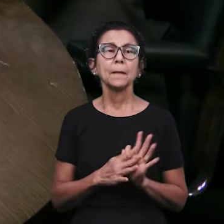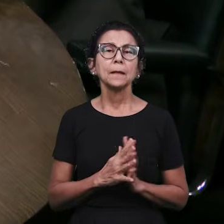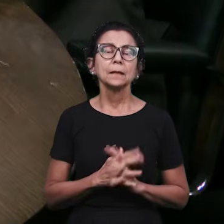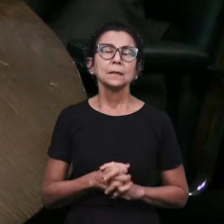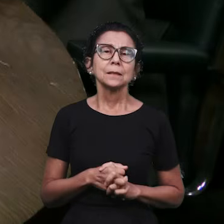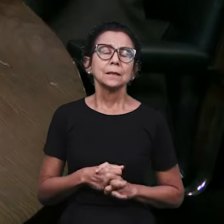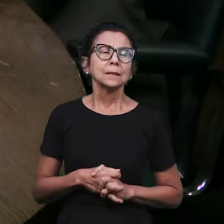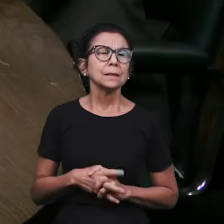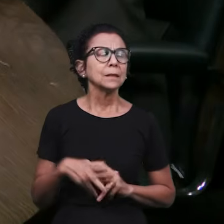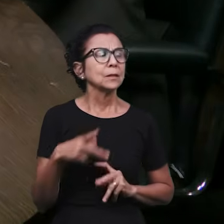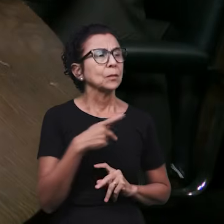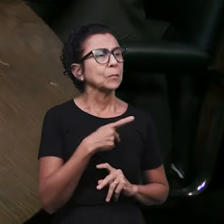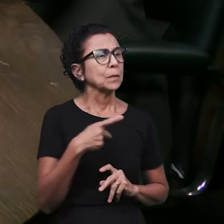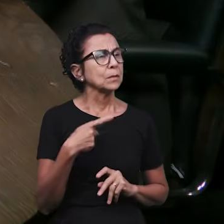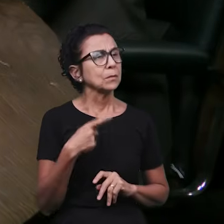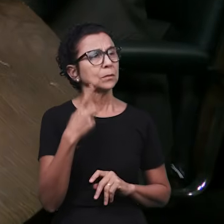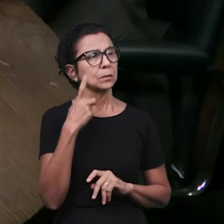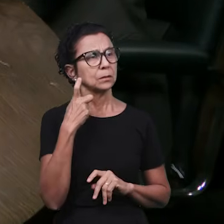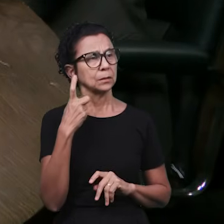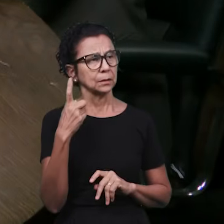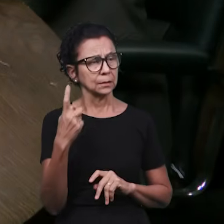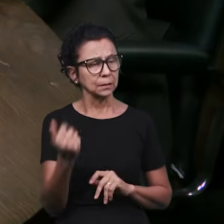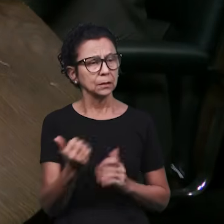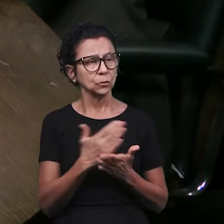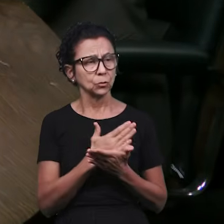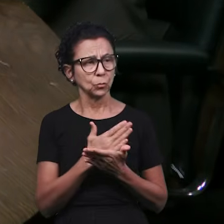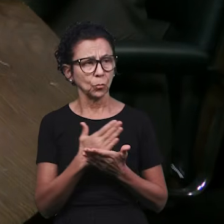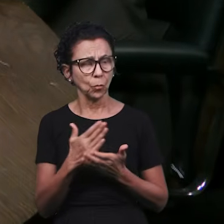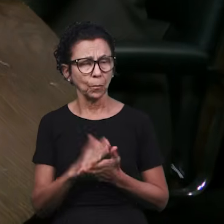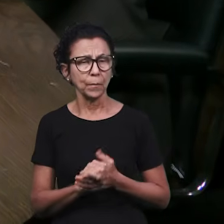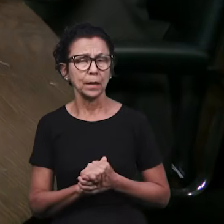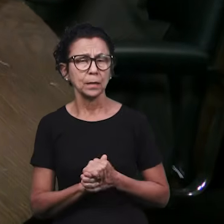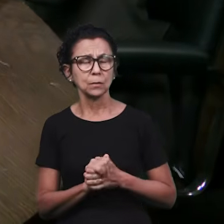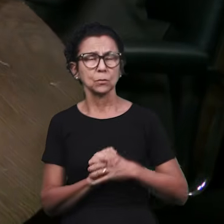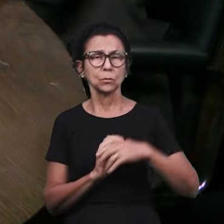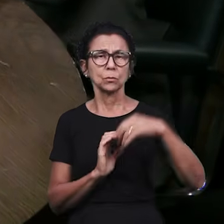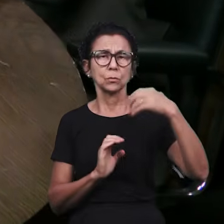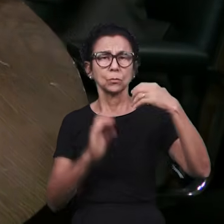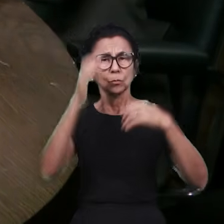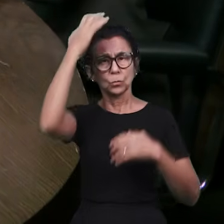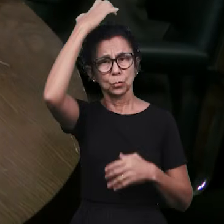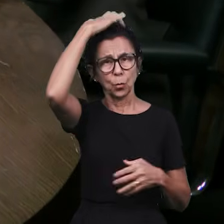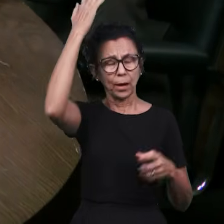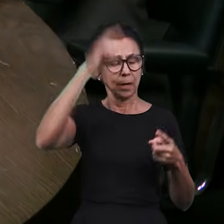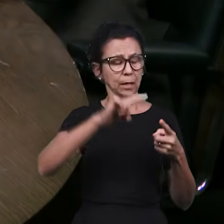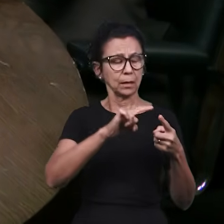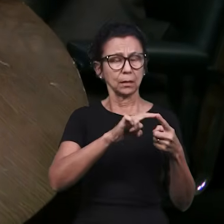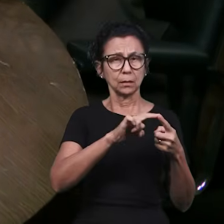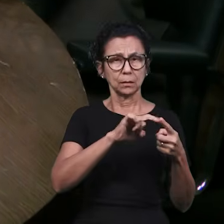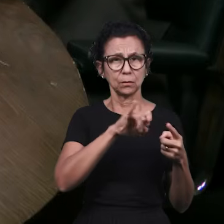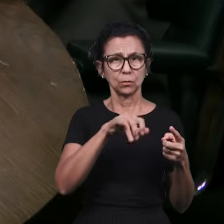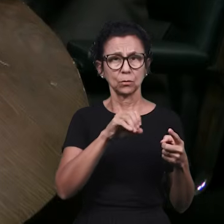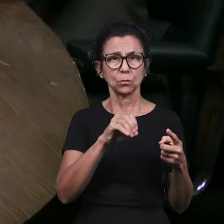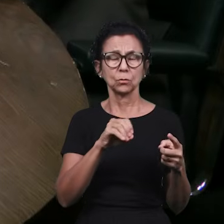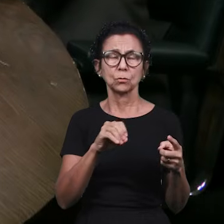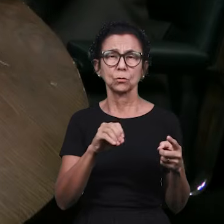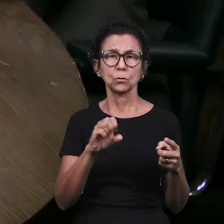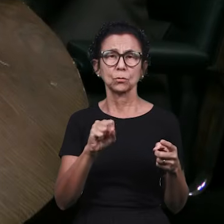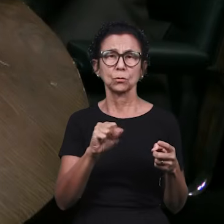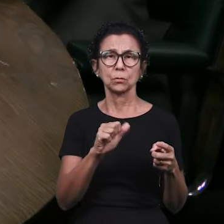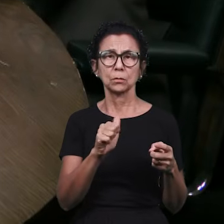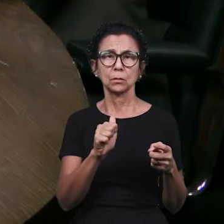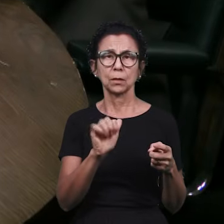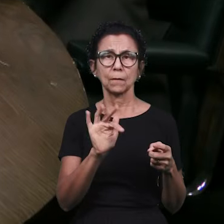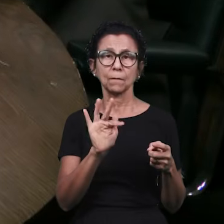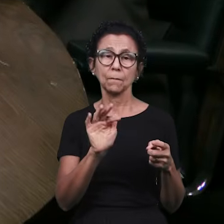Luiz, o que me chama a atenção aqui no início do reinado de Josafá era o cuidado que ele teve de instruir